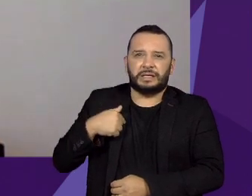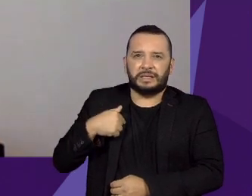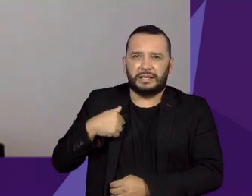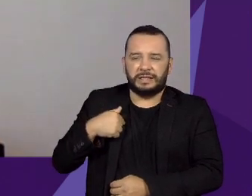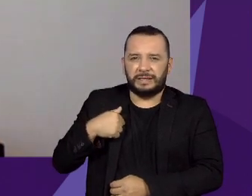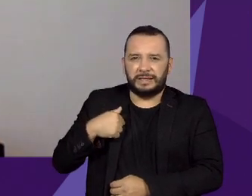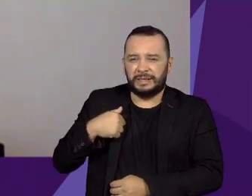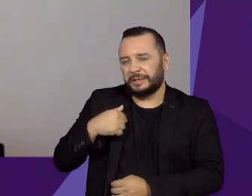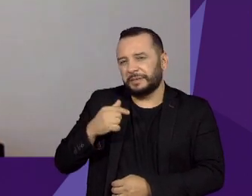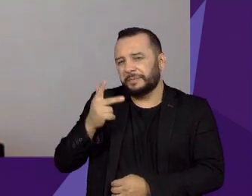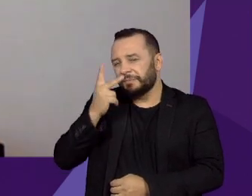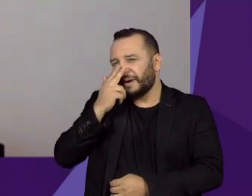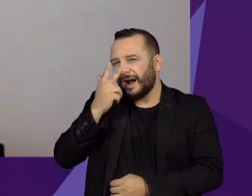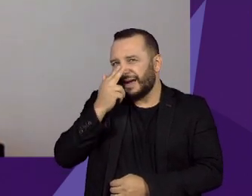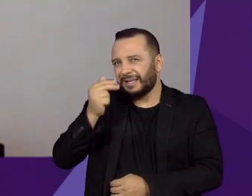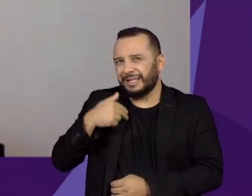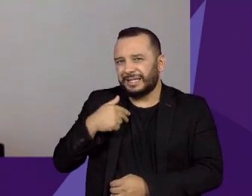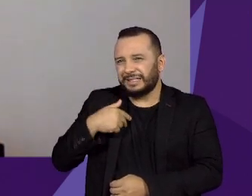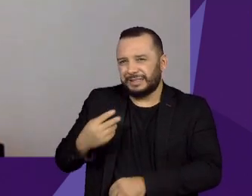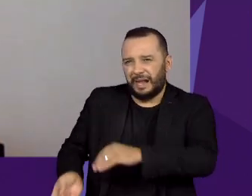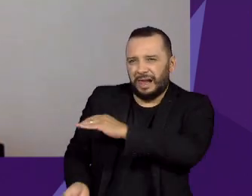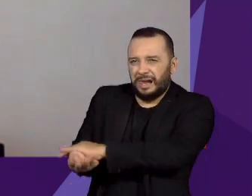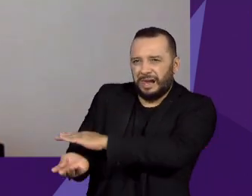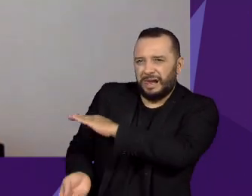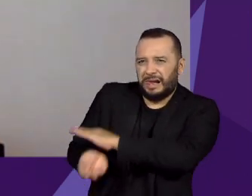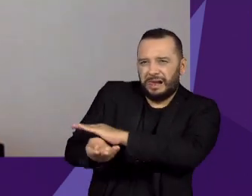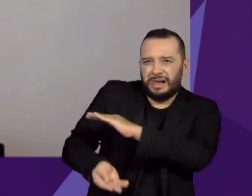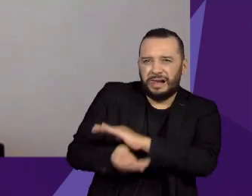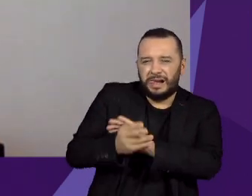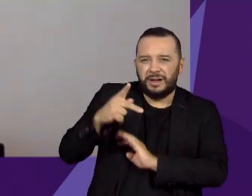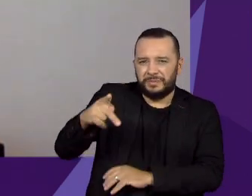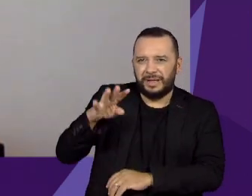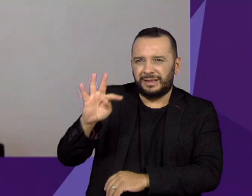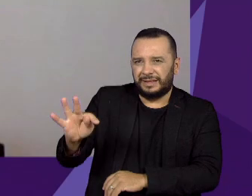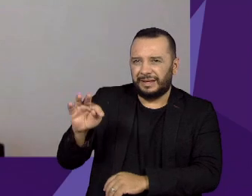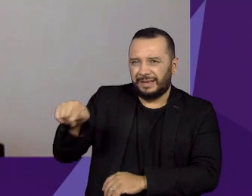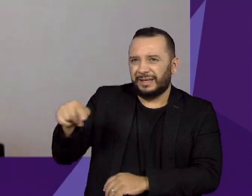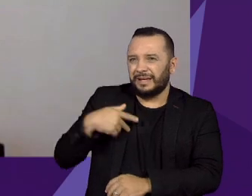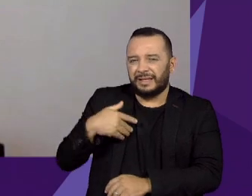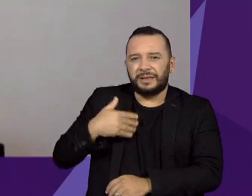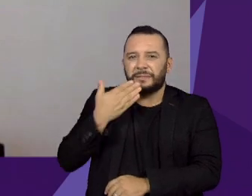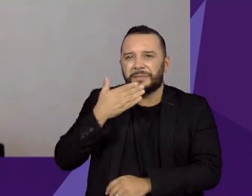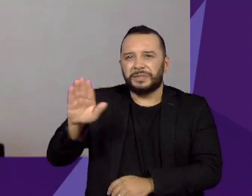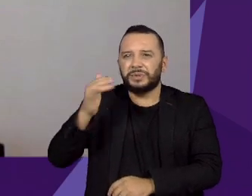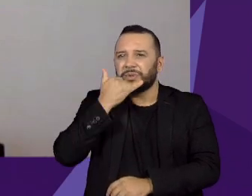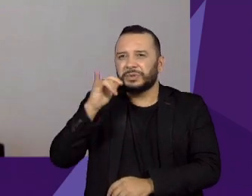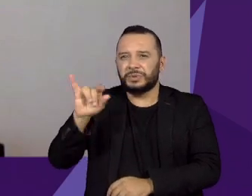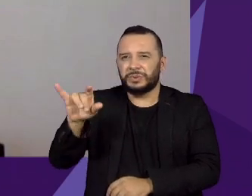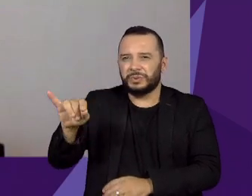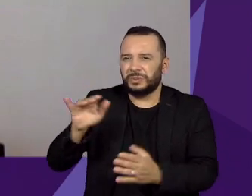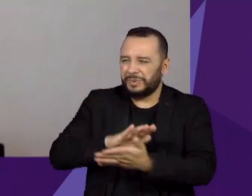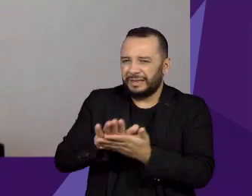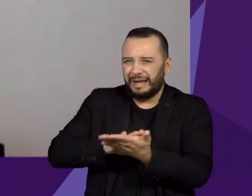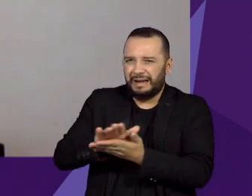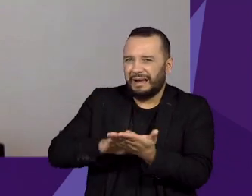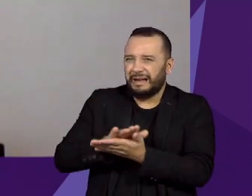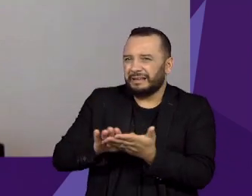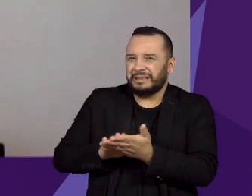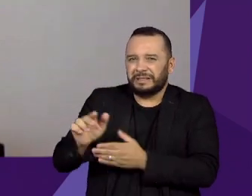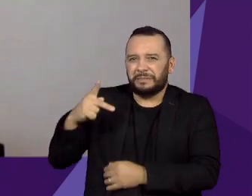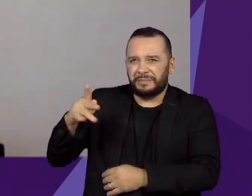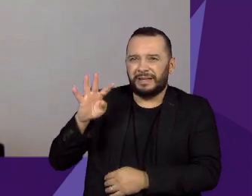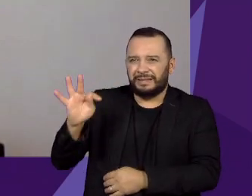naquela sequência de corrupções, de atos, e sem nenhum pedido de desculpa. Eu achava aquilo dali de